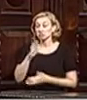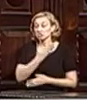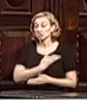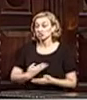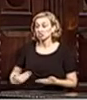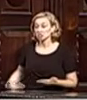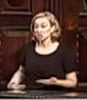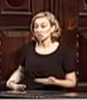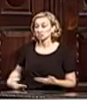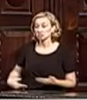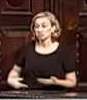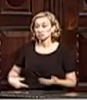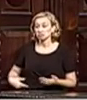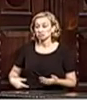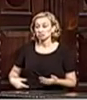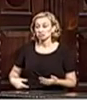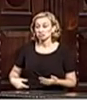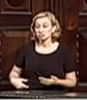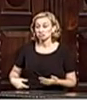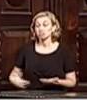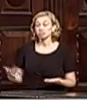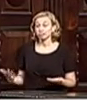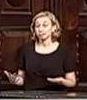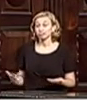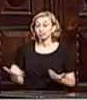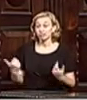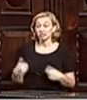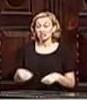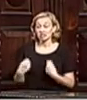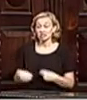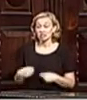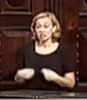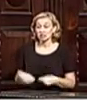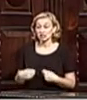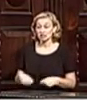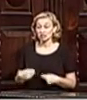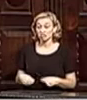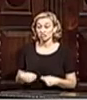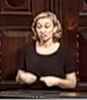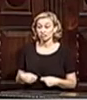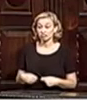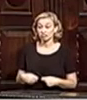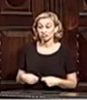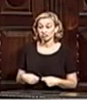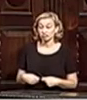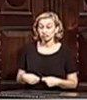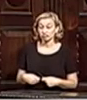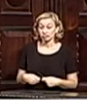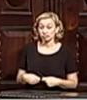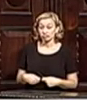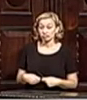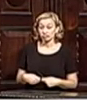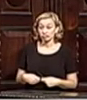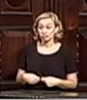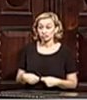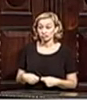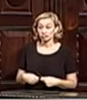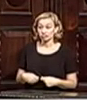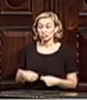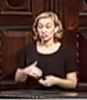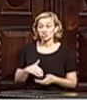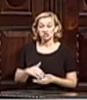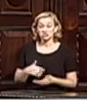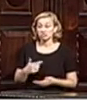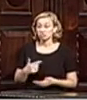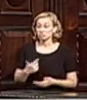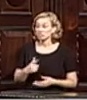casa precisa, deputado Eliomar Coelho, enfrentar o tema do governador do Estado do Rio de Janeiro, se tem ou não